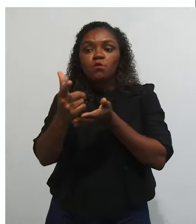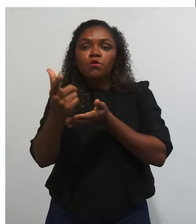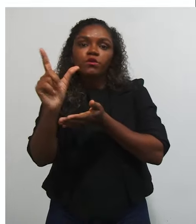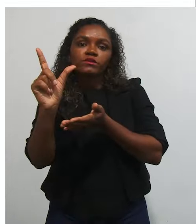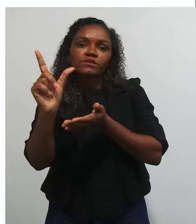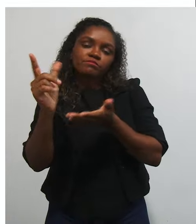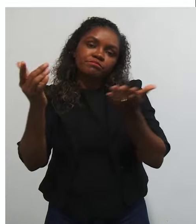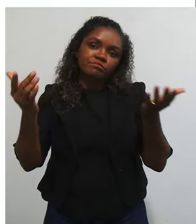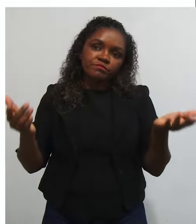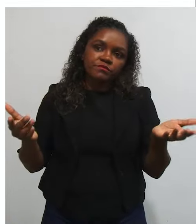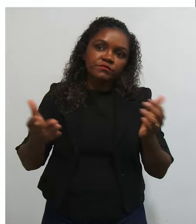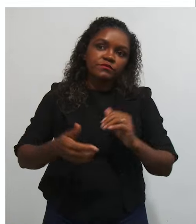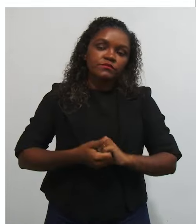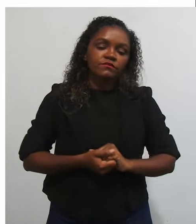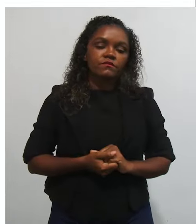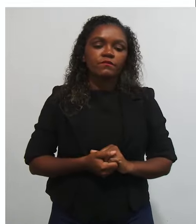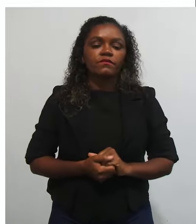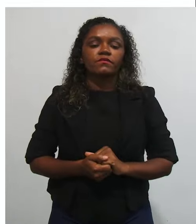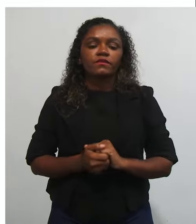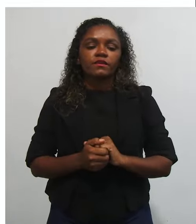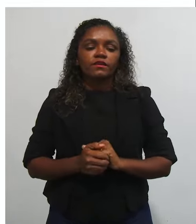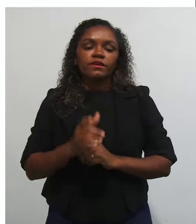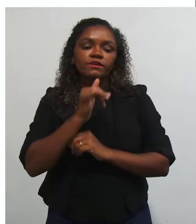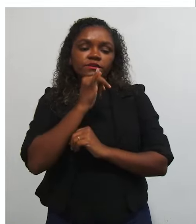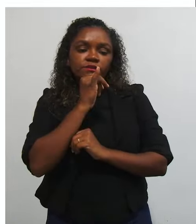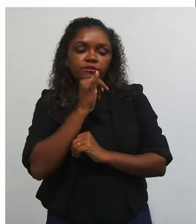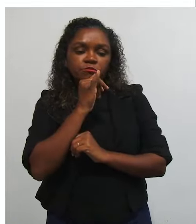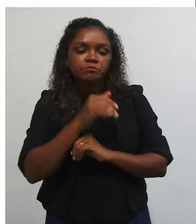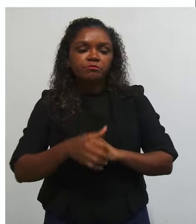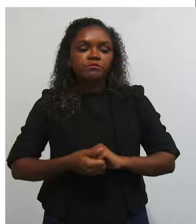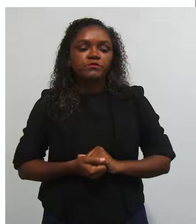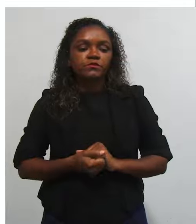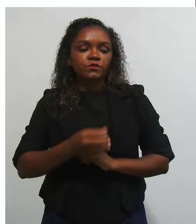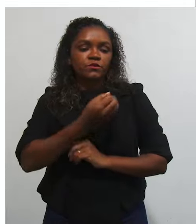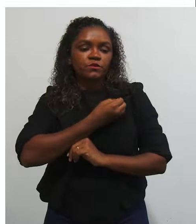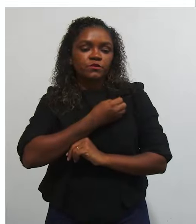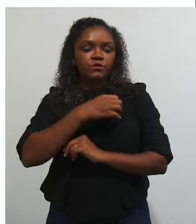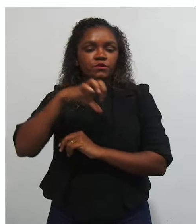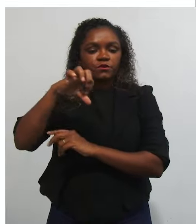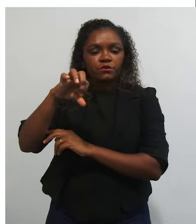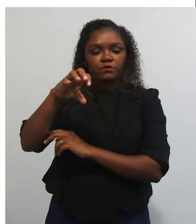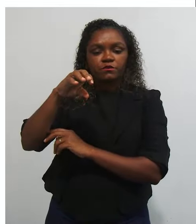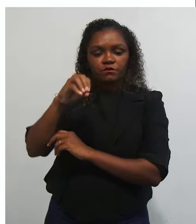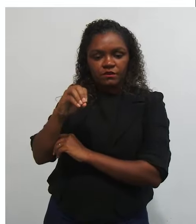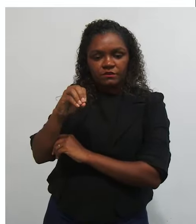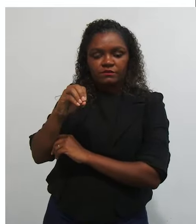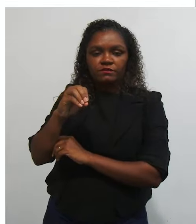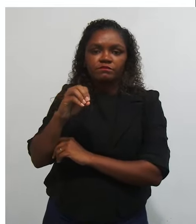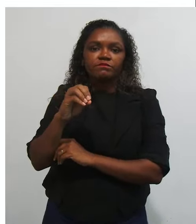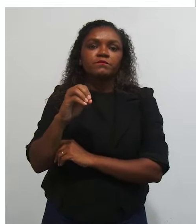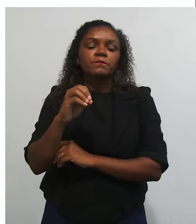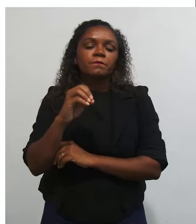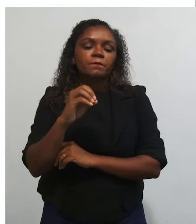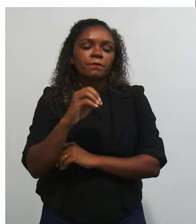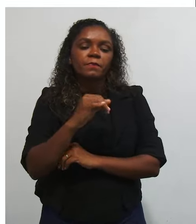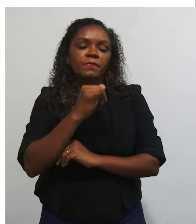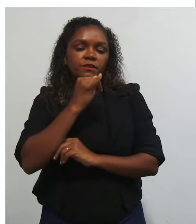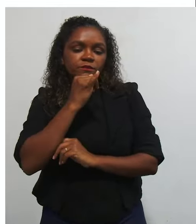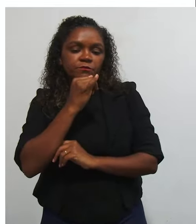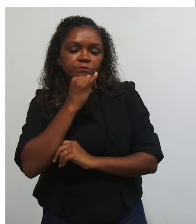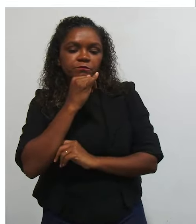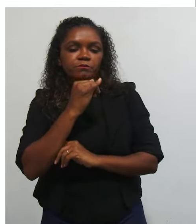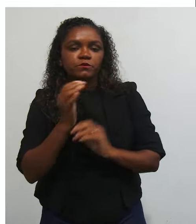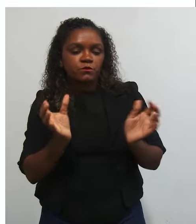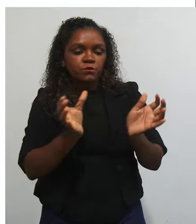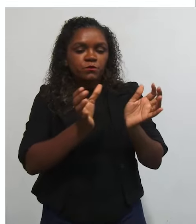ente. Então, nós temos aqui, a título de exemplo, o código 90. Quando aparecer depois da categoria